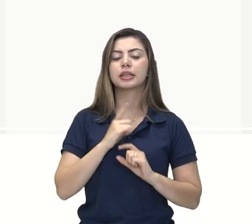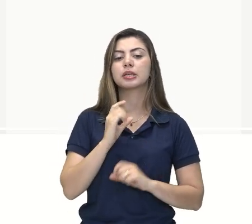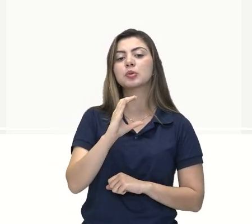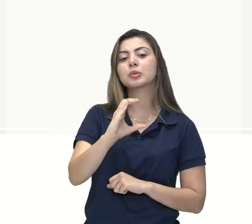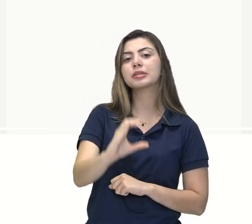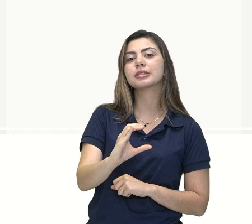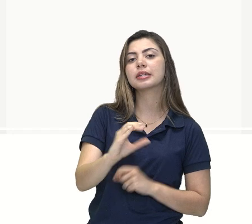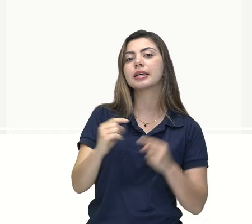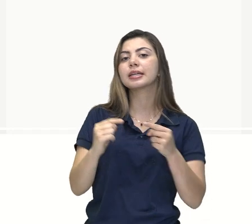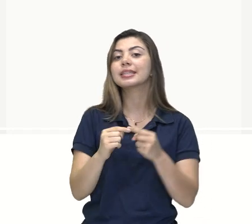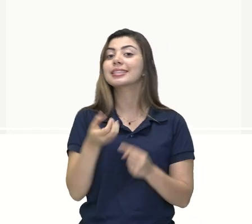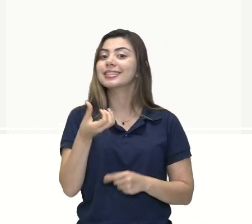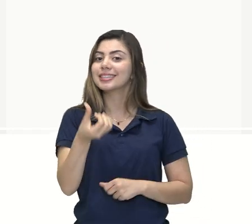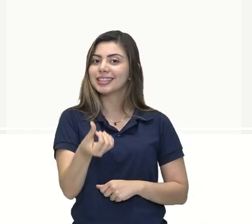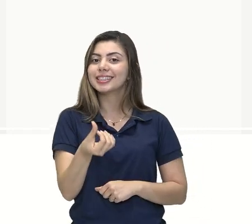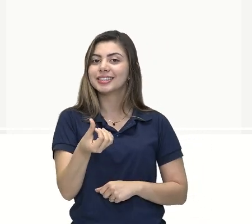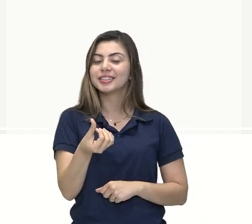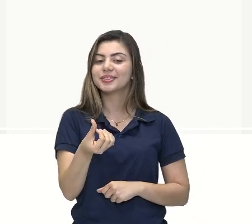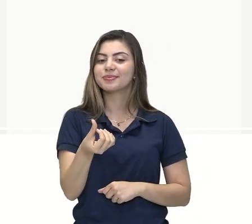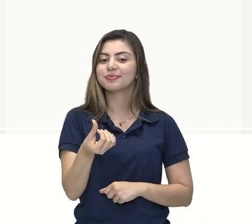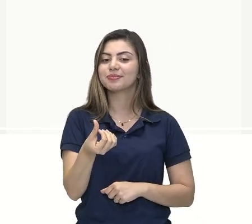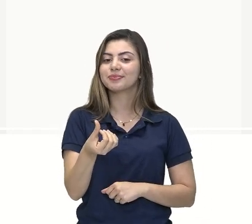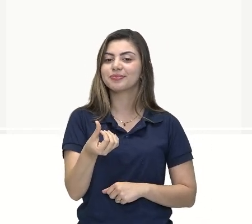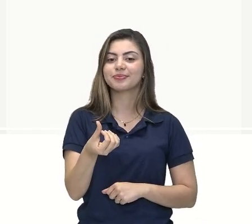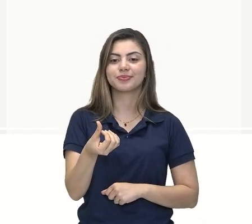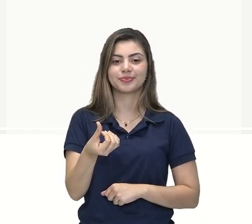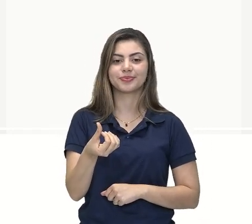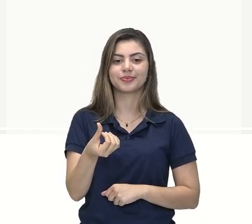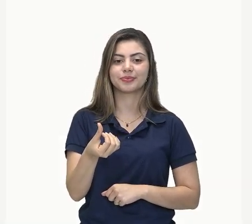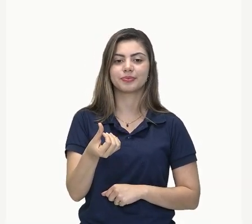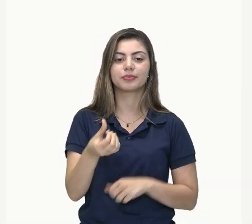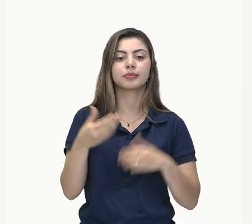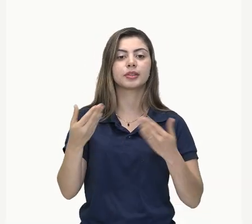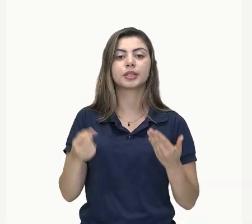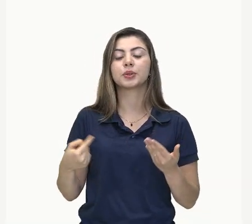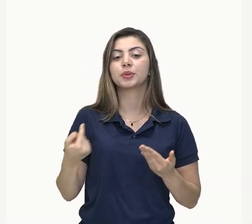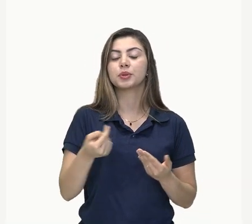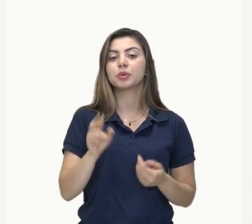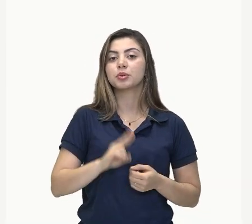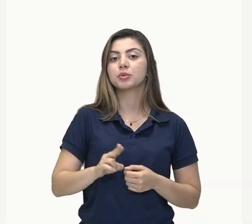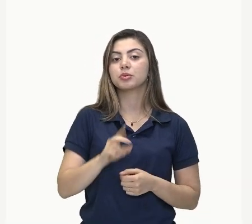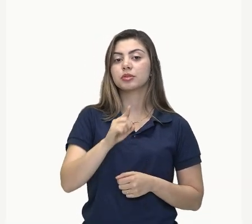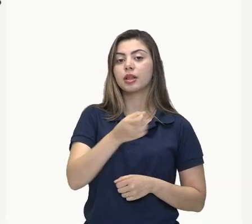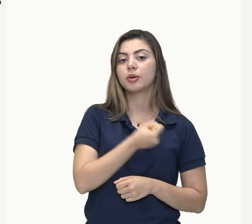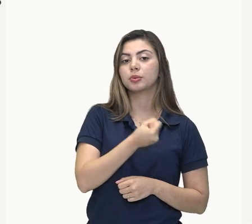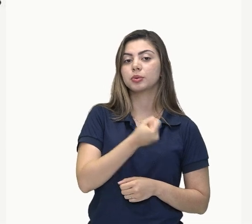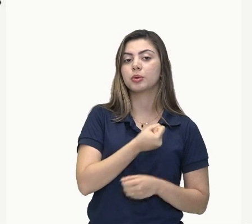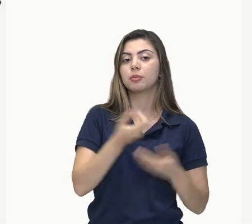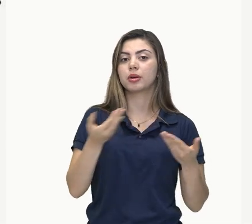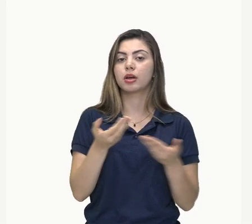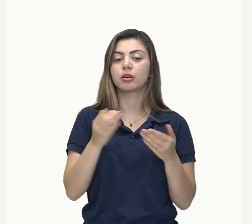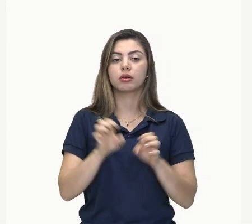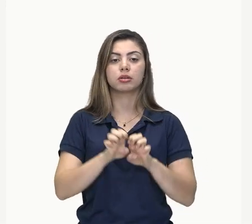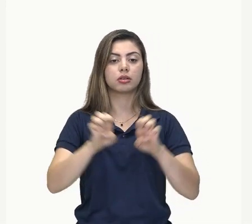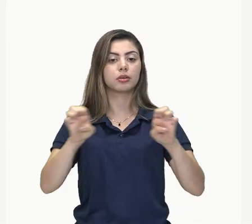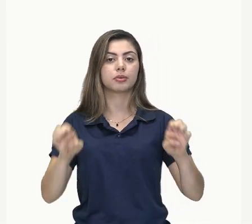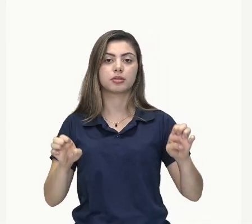é 6, ó, tá? Então nós vamos aplicar esses dois valores que nós vimos no nosso primeiro exemplo aqui,